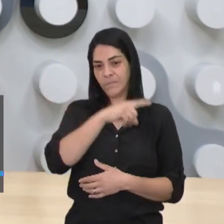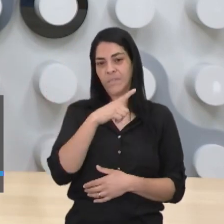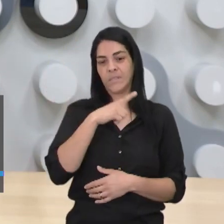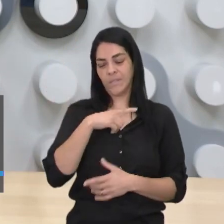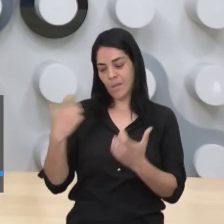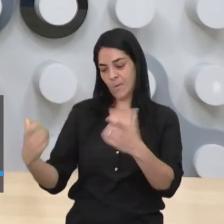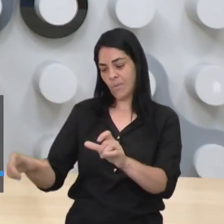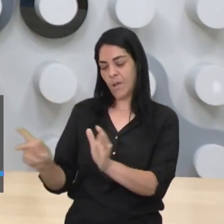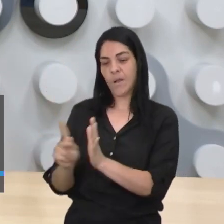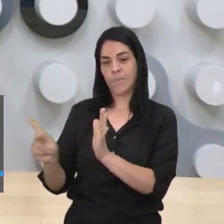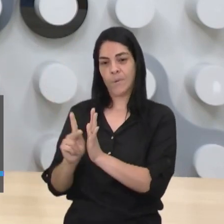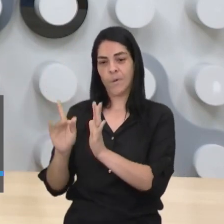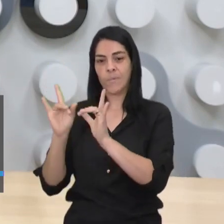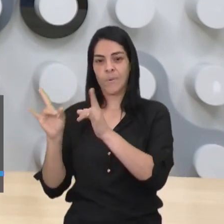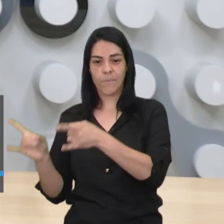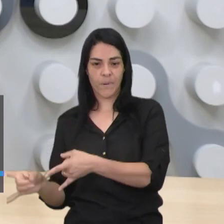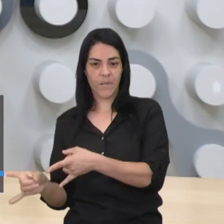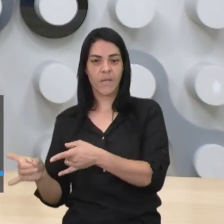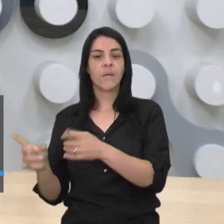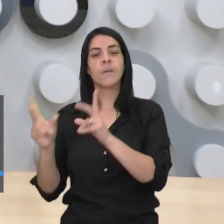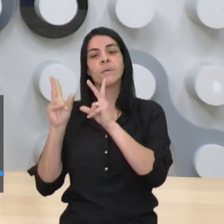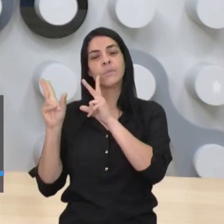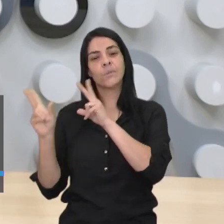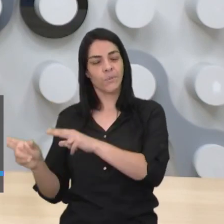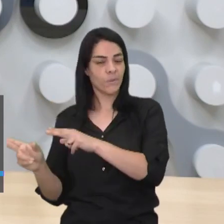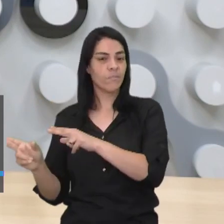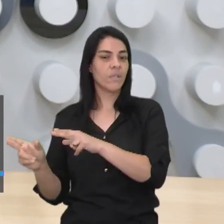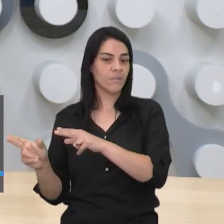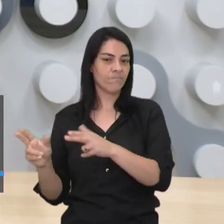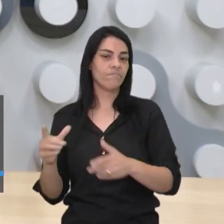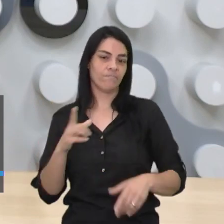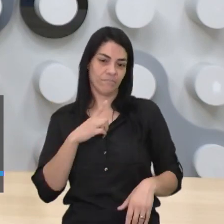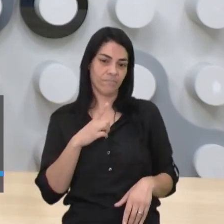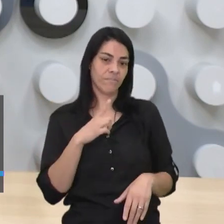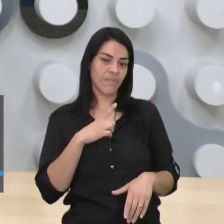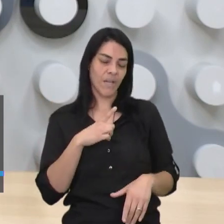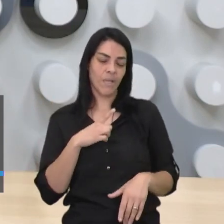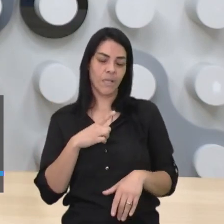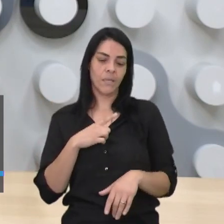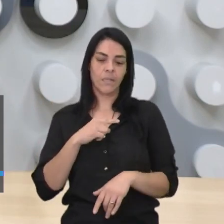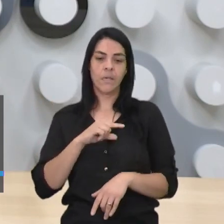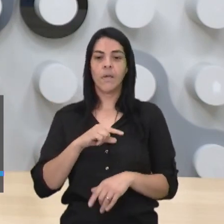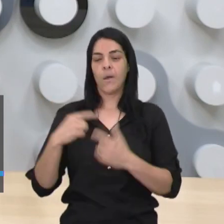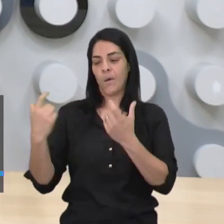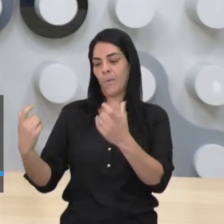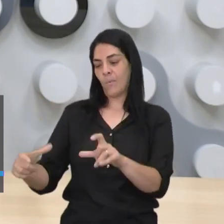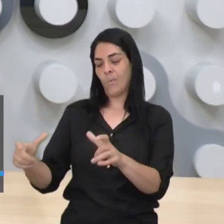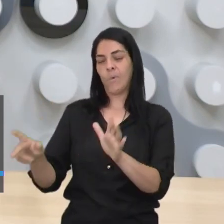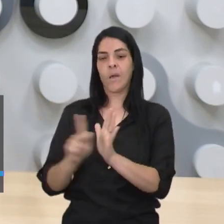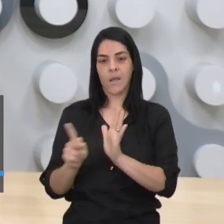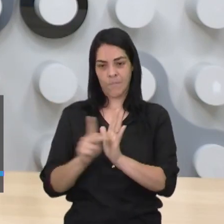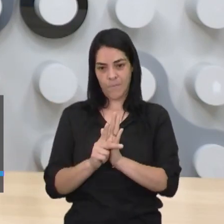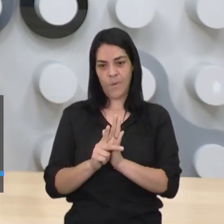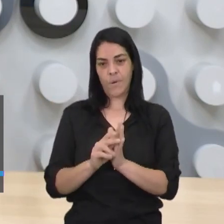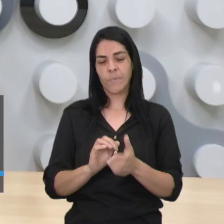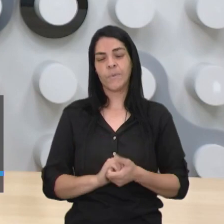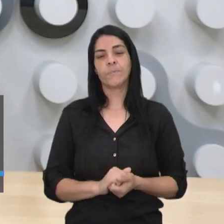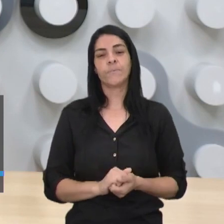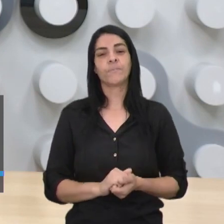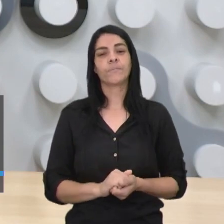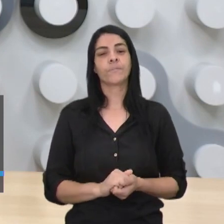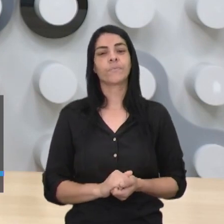têm lugar para dormir nessa cabine de pressurização, né? Pressurizada para fazer o processo de descompressão,